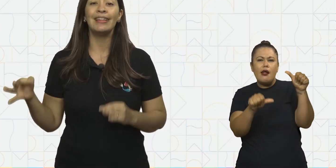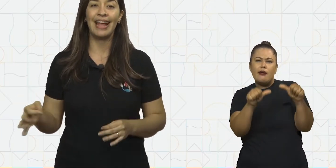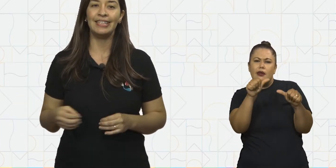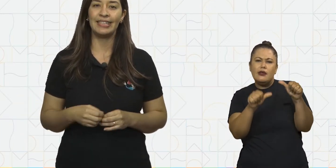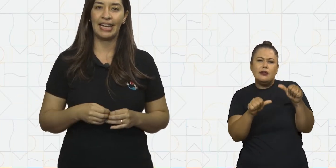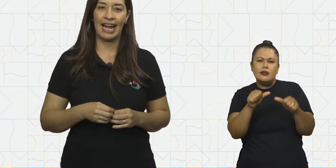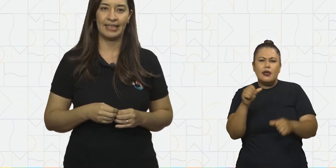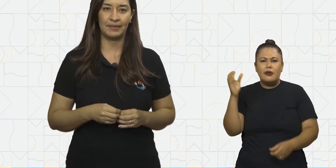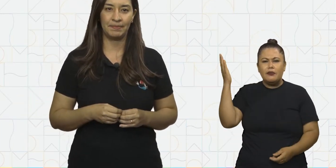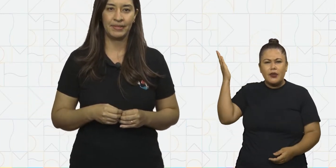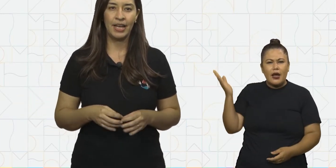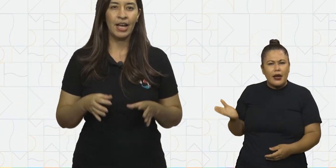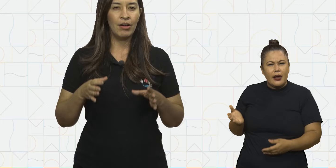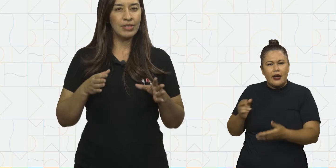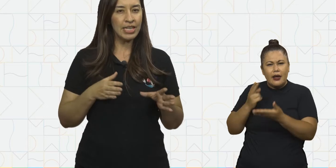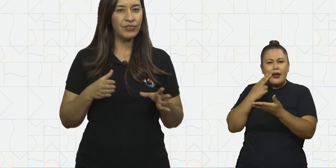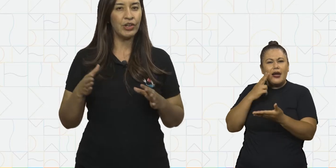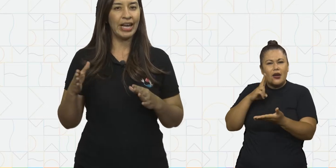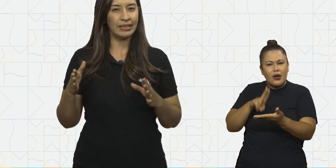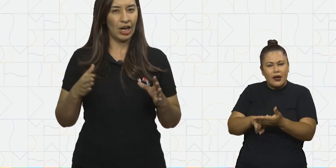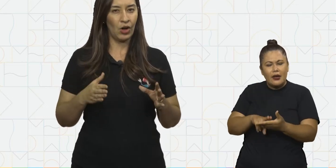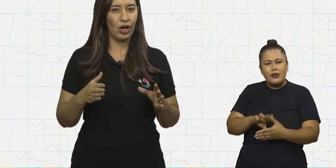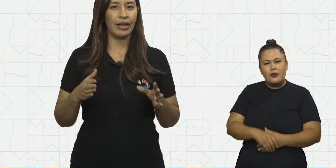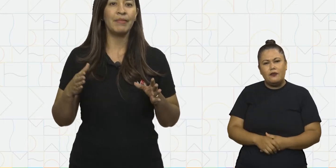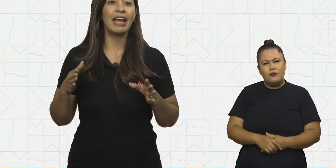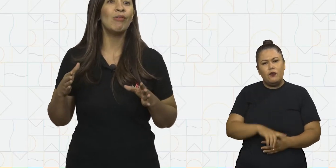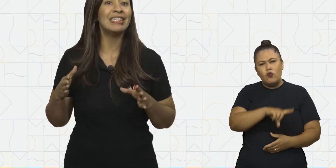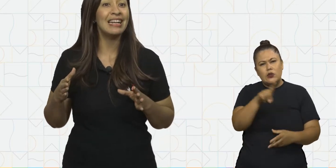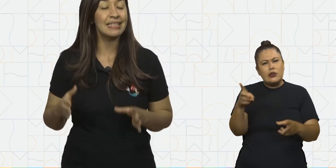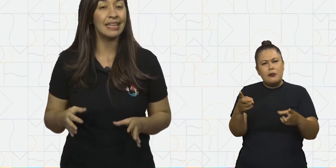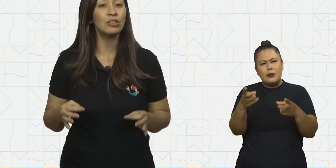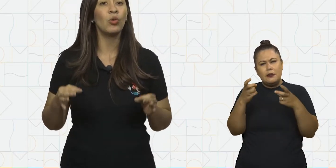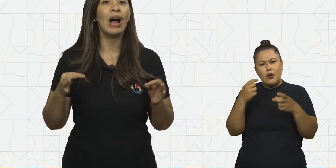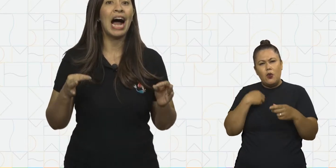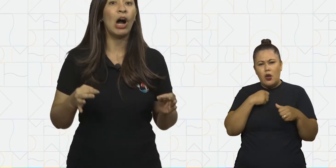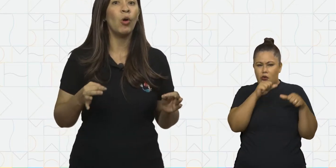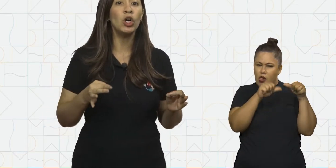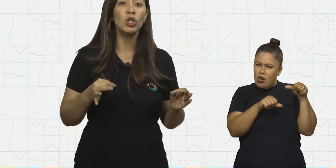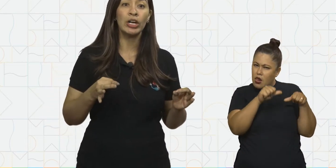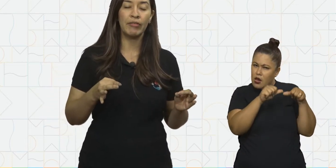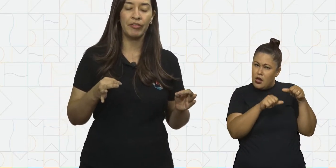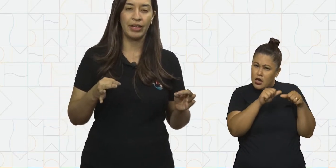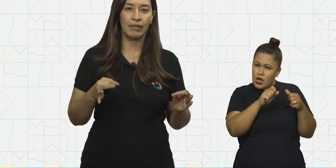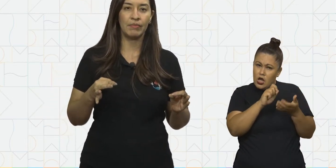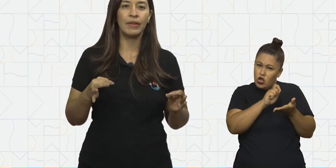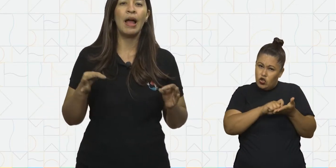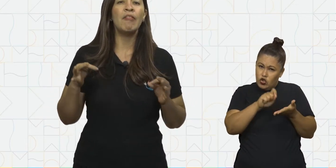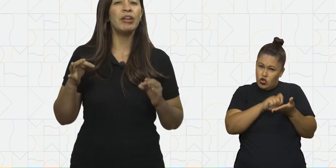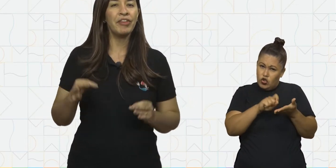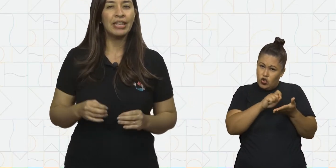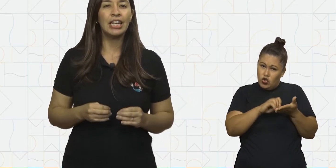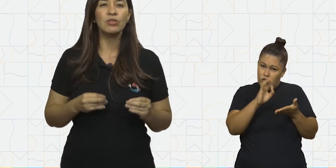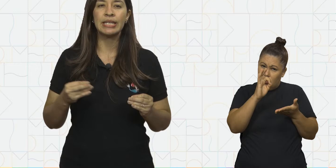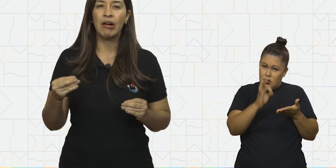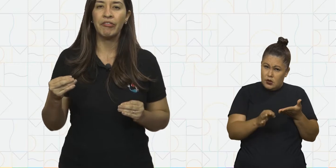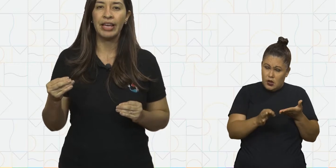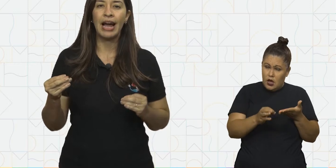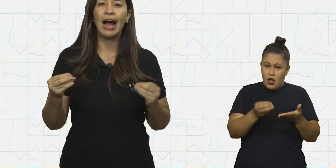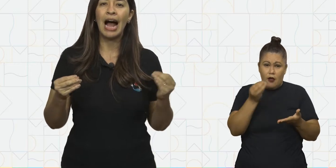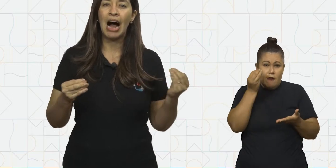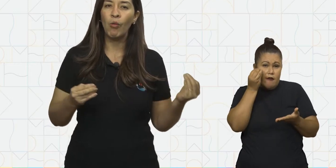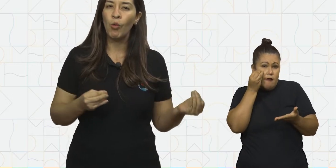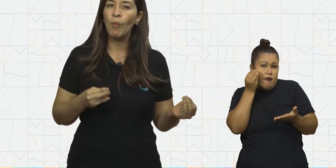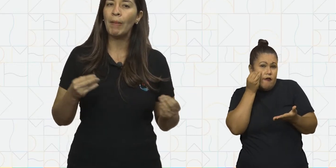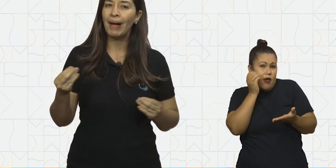aspectos desta carta. Vocês viram ainda agora eu analisando a ortografia, verificando se